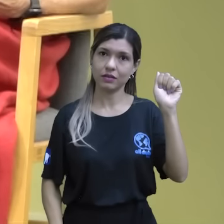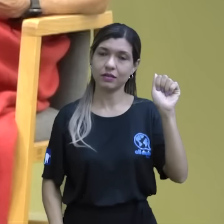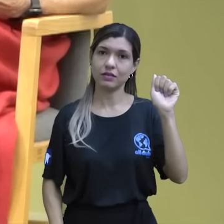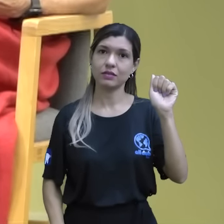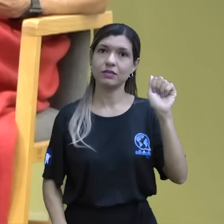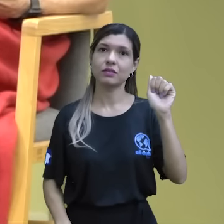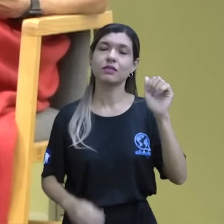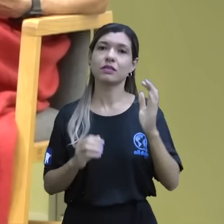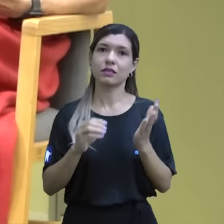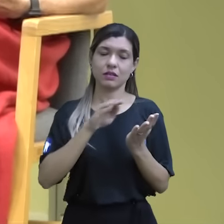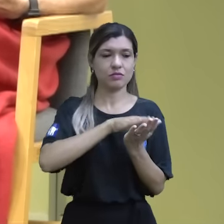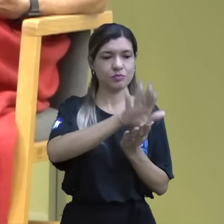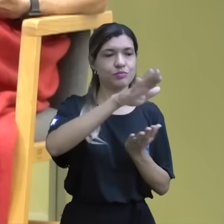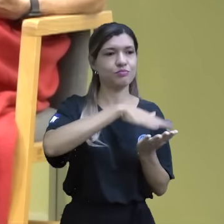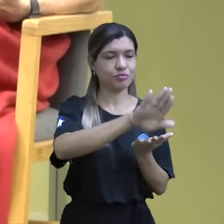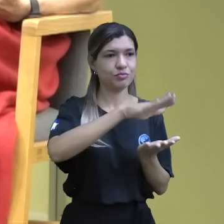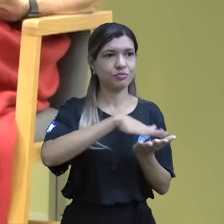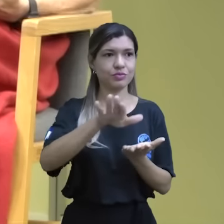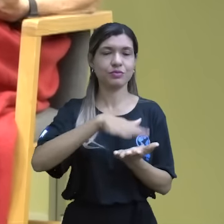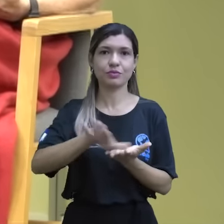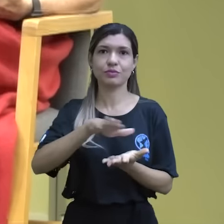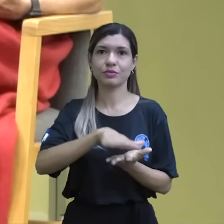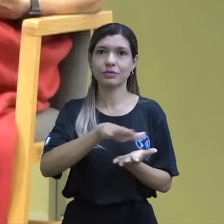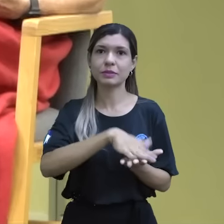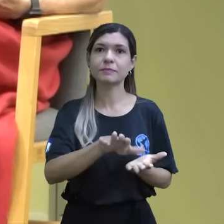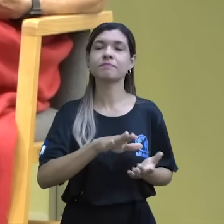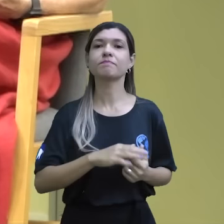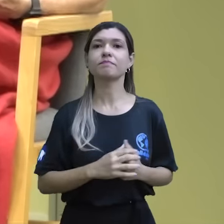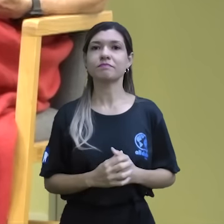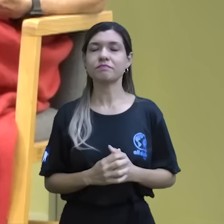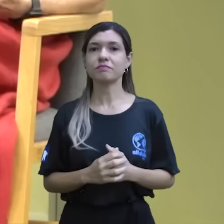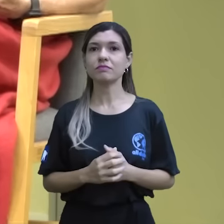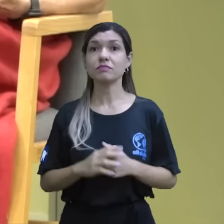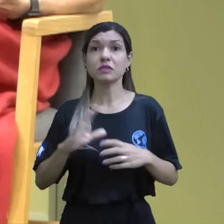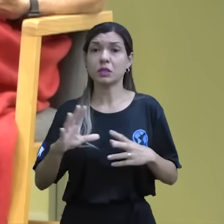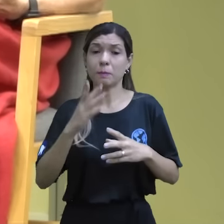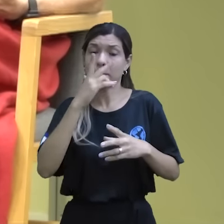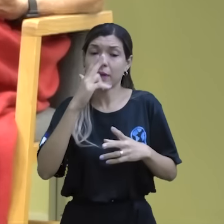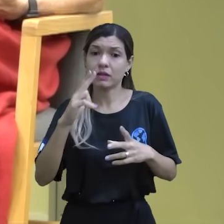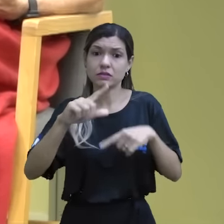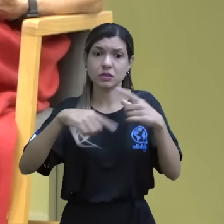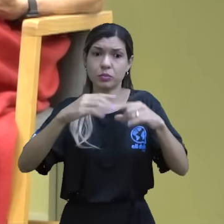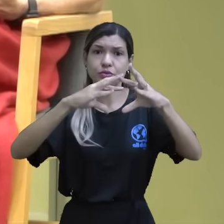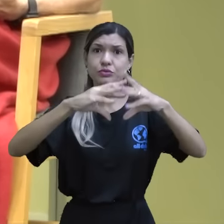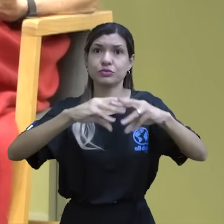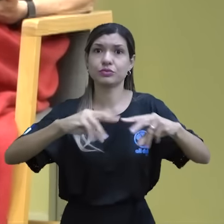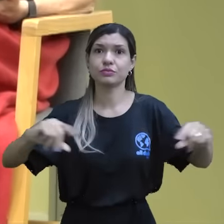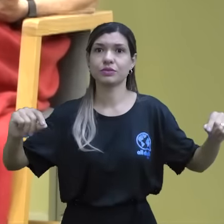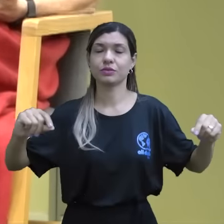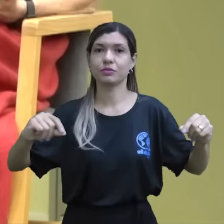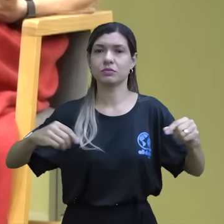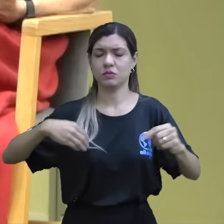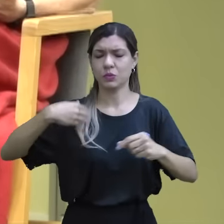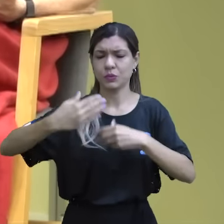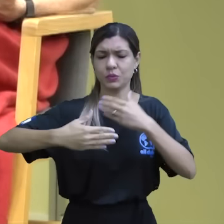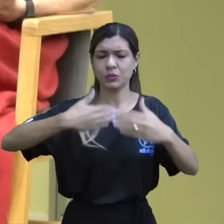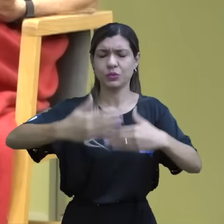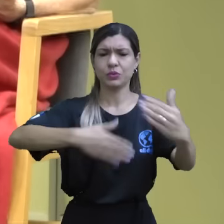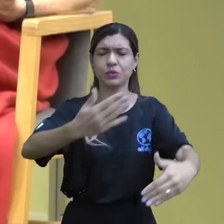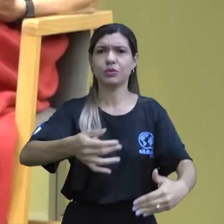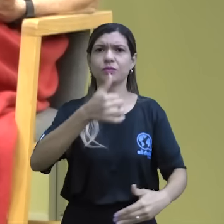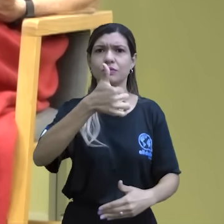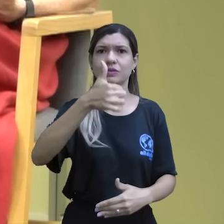52, 53, pelas mãos do Chico Barbosa, que edita, então, as obras. E é muito